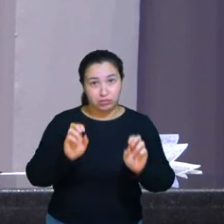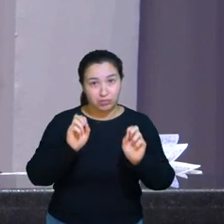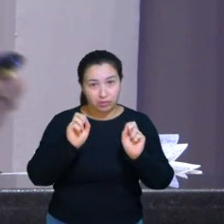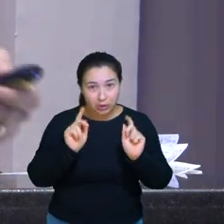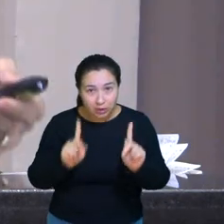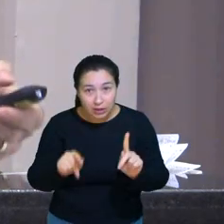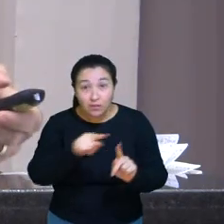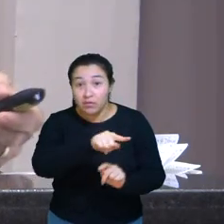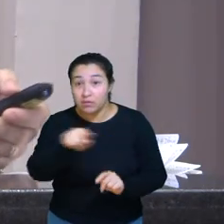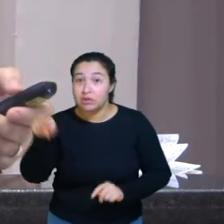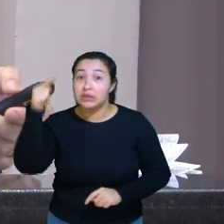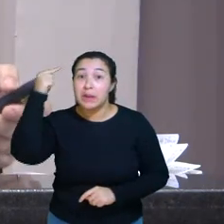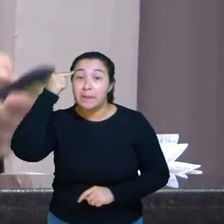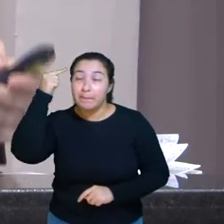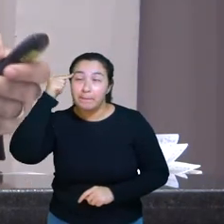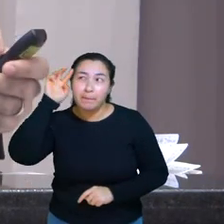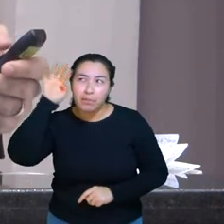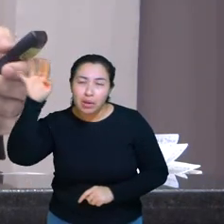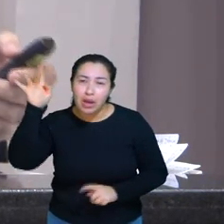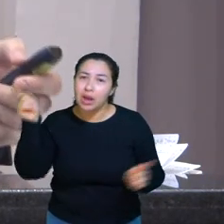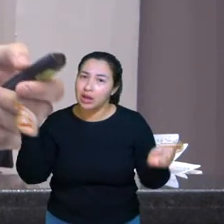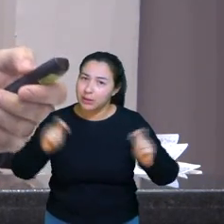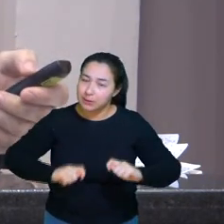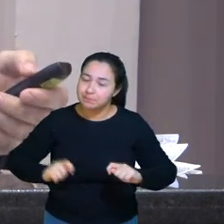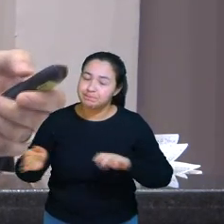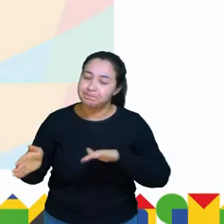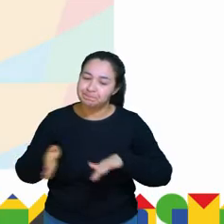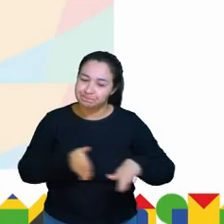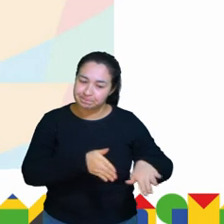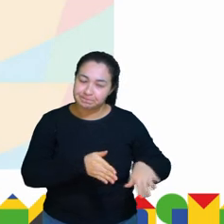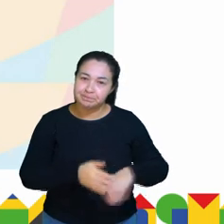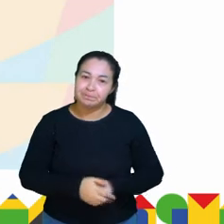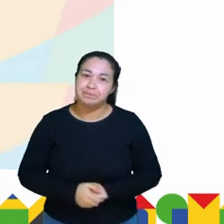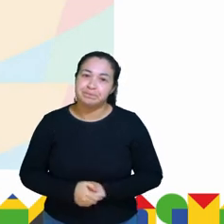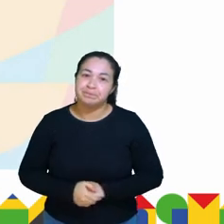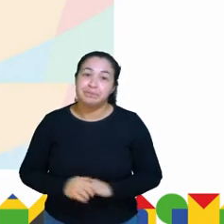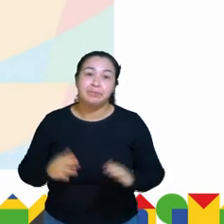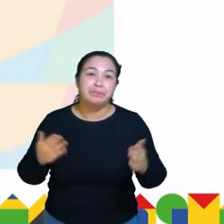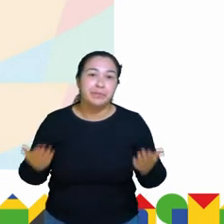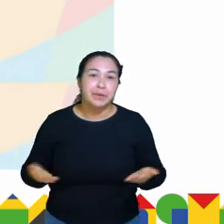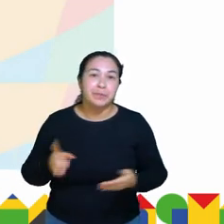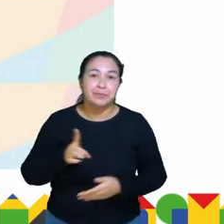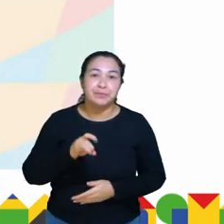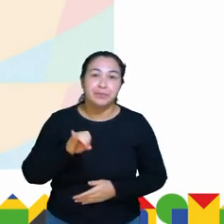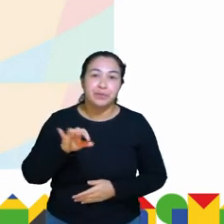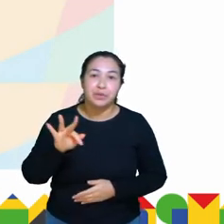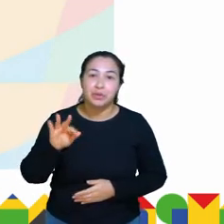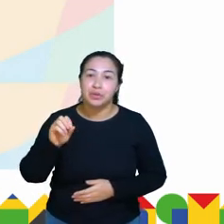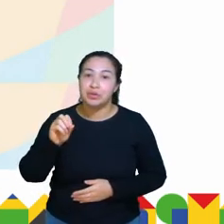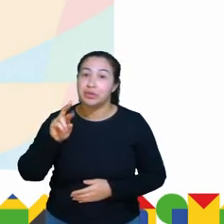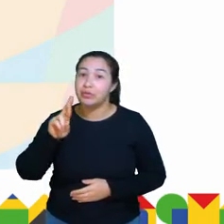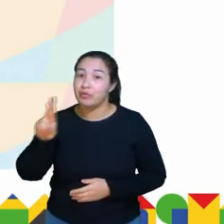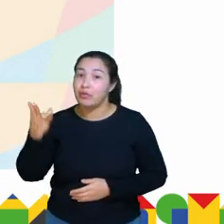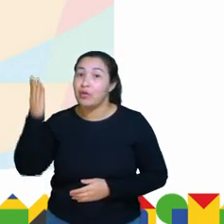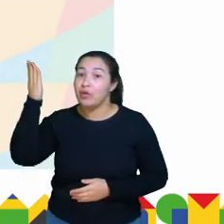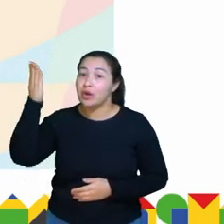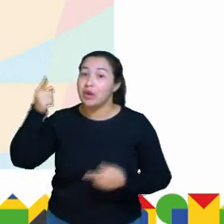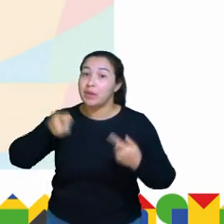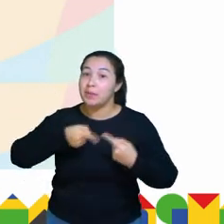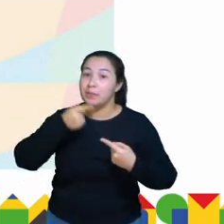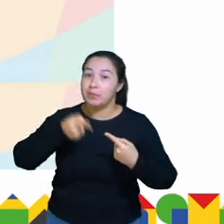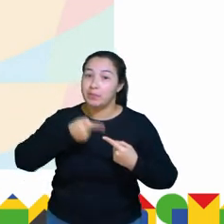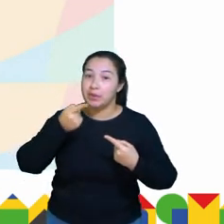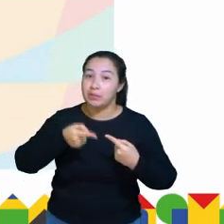Tá bom então eh a diretoria de Formação ela tem duas coordenações a